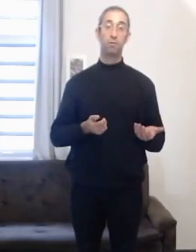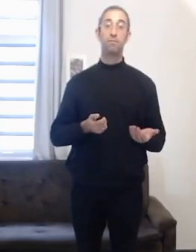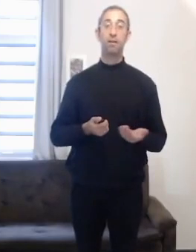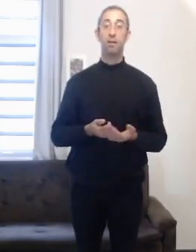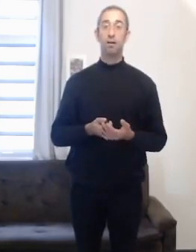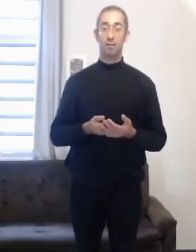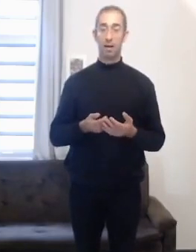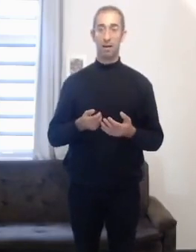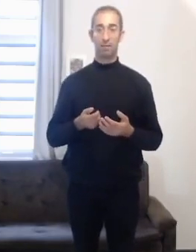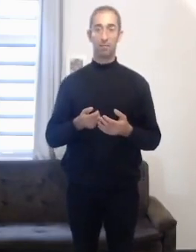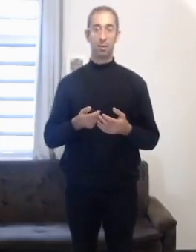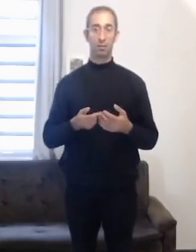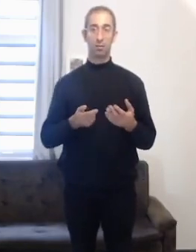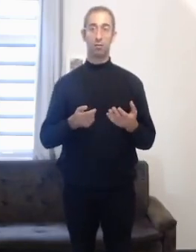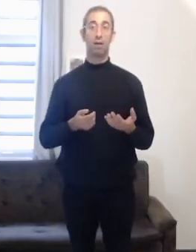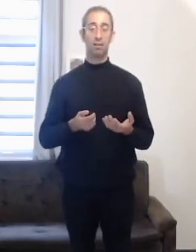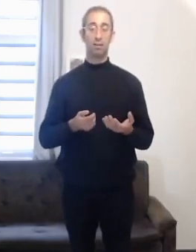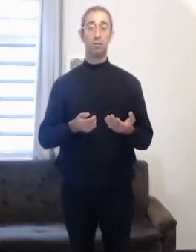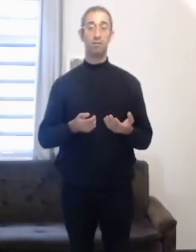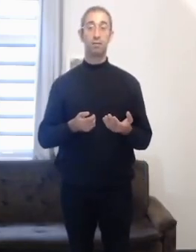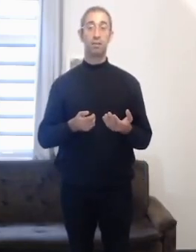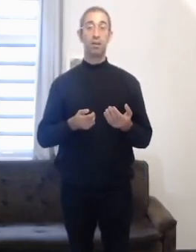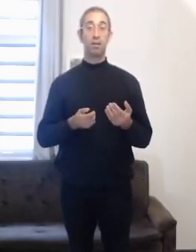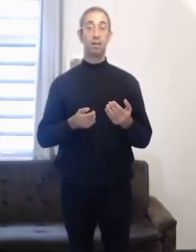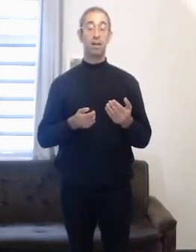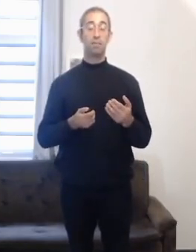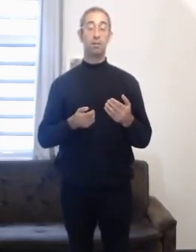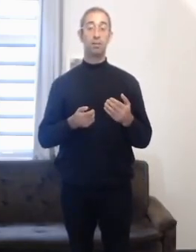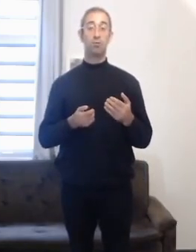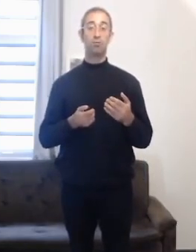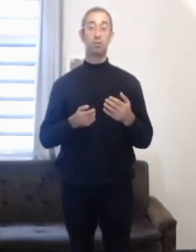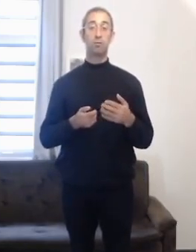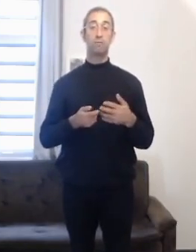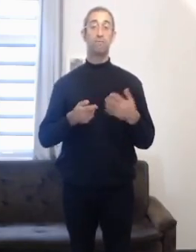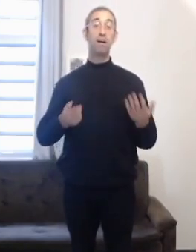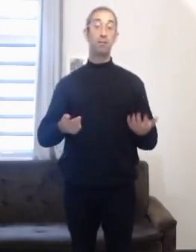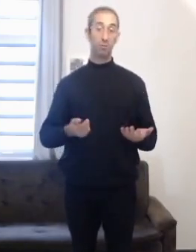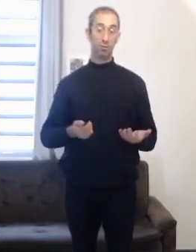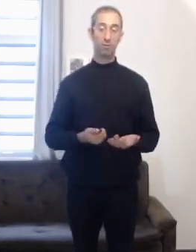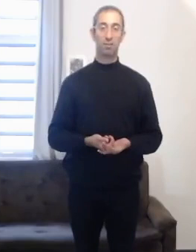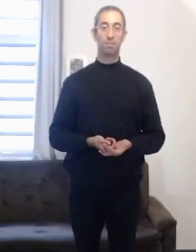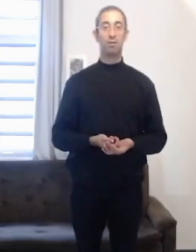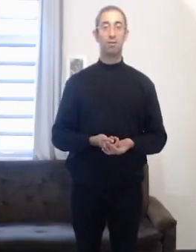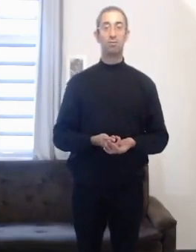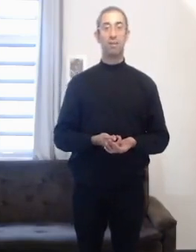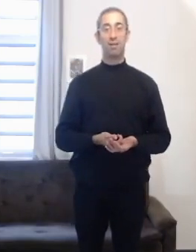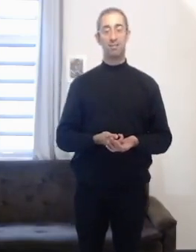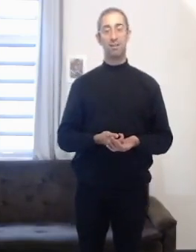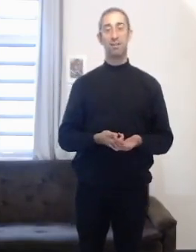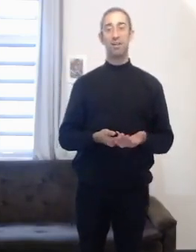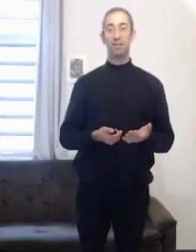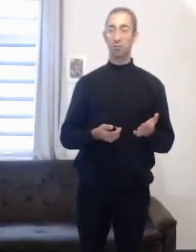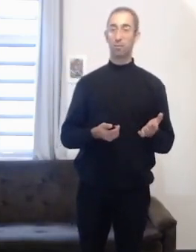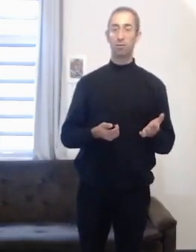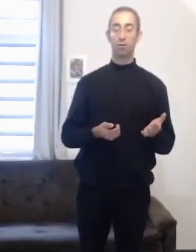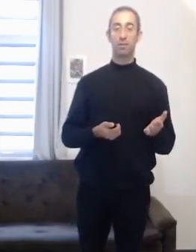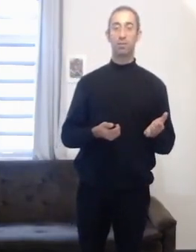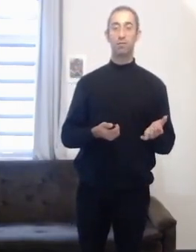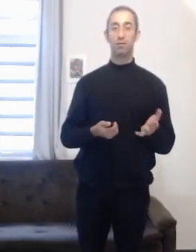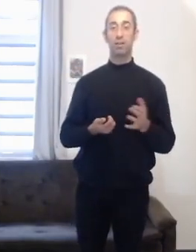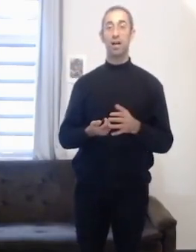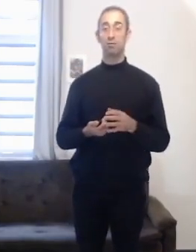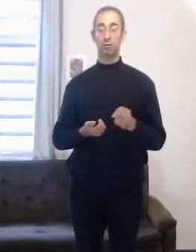taxonomia de Bloom, para questões educativas, que ela mostra alguns tipos de verbos que vocês podem usar, né, tanto